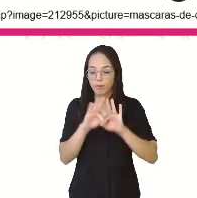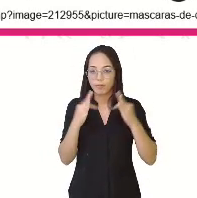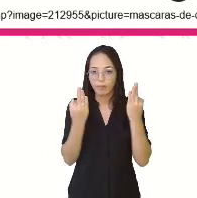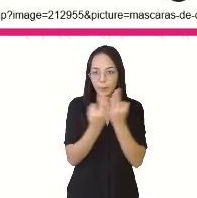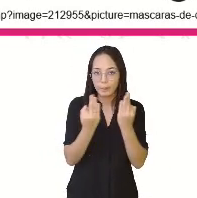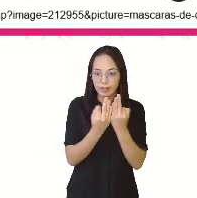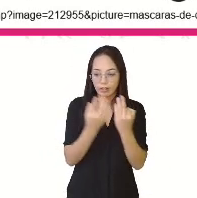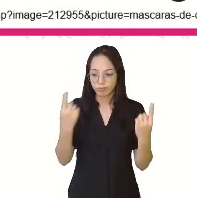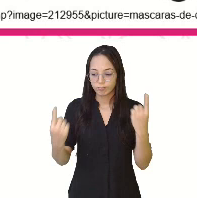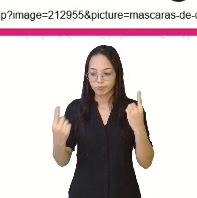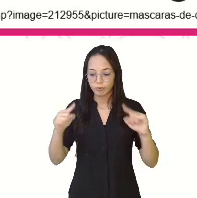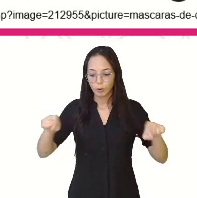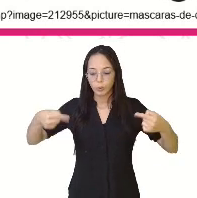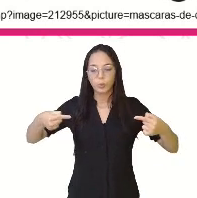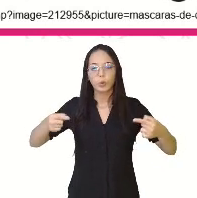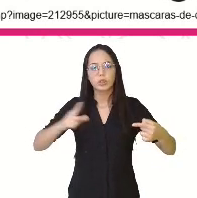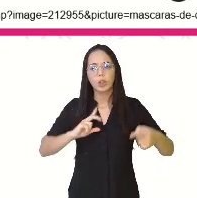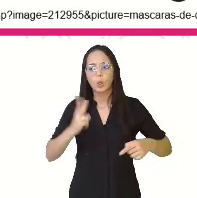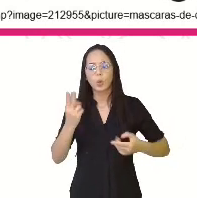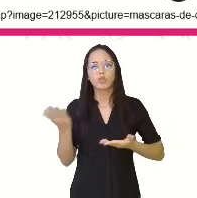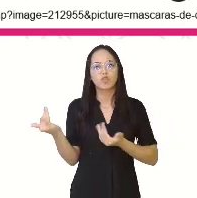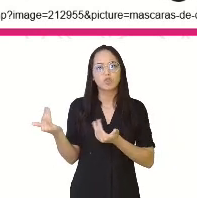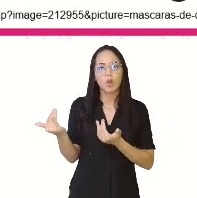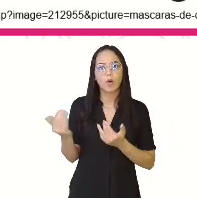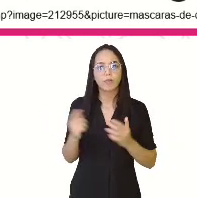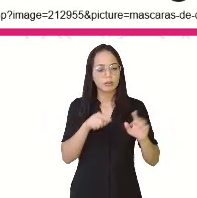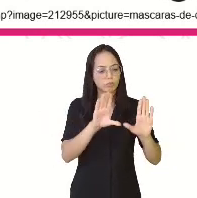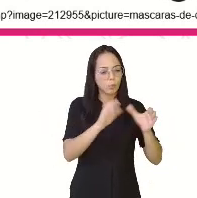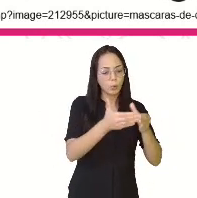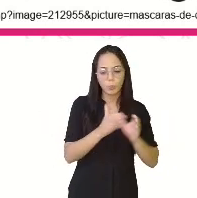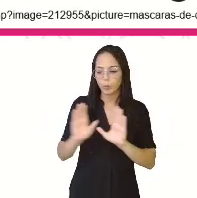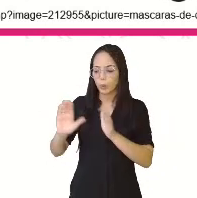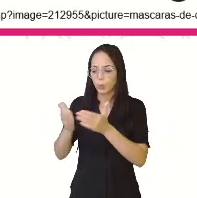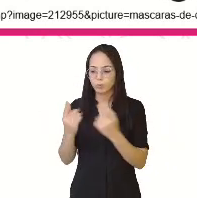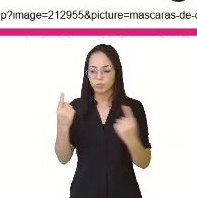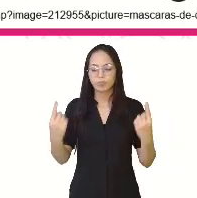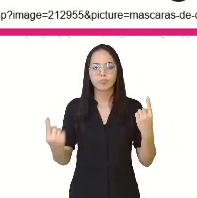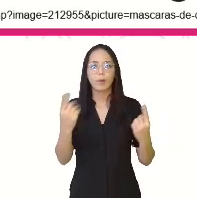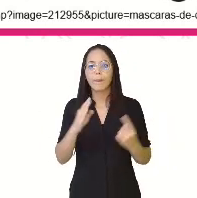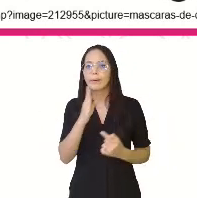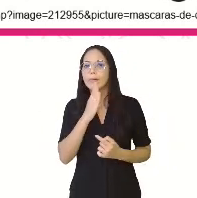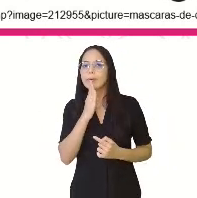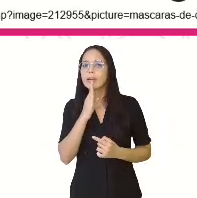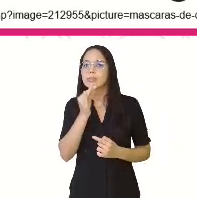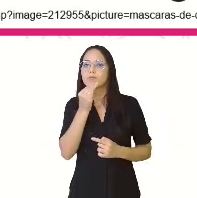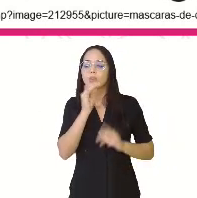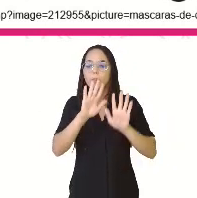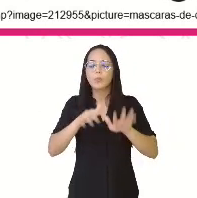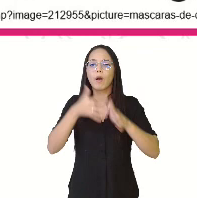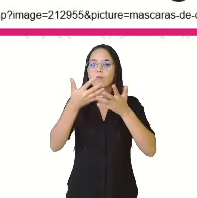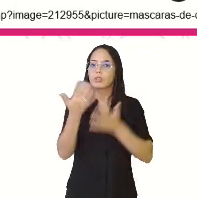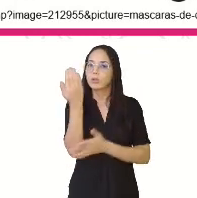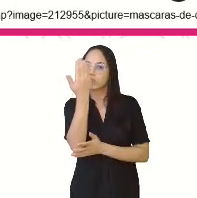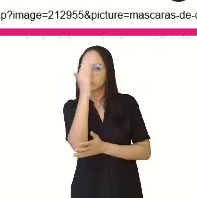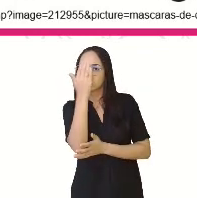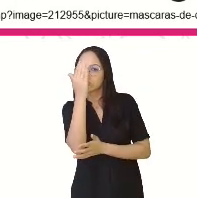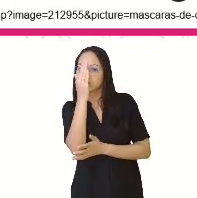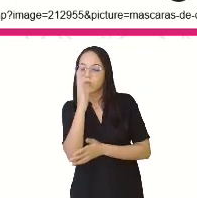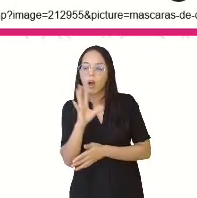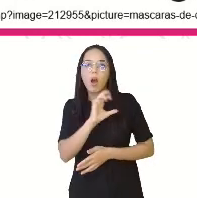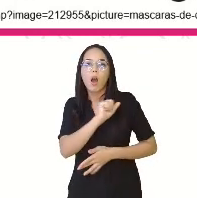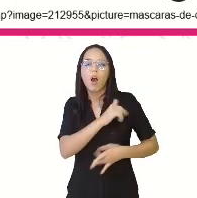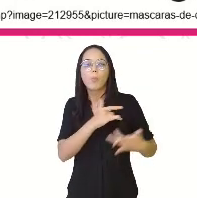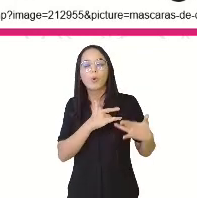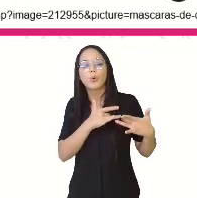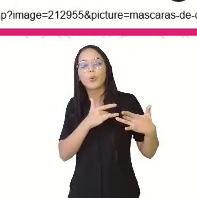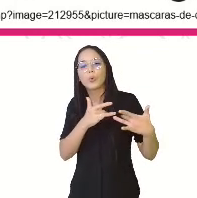e Capuleto, onde tem dois jovens, um de cada família, que se conhecem num baile de máscaras e se apaixonam perdidamente. E aí